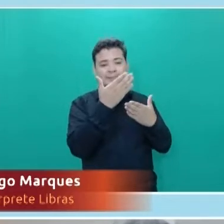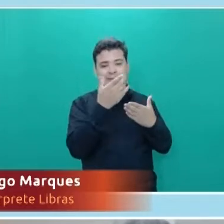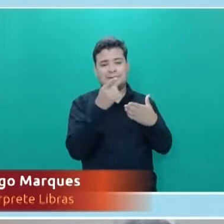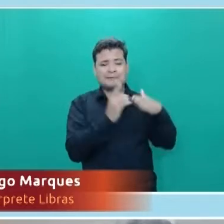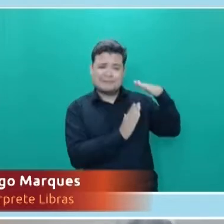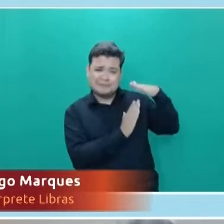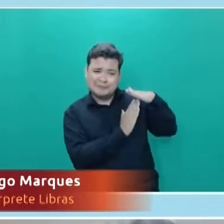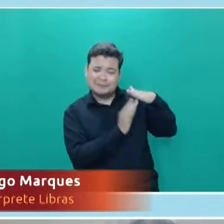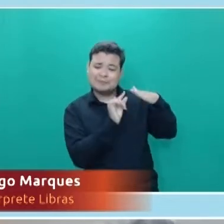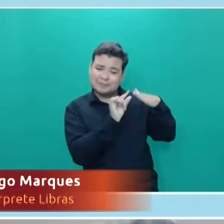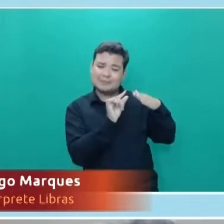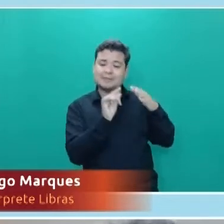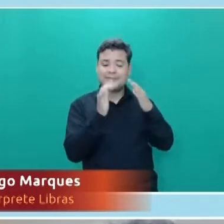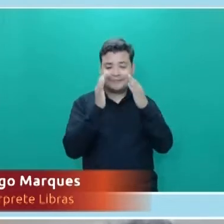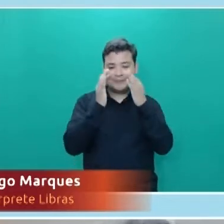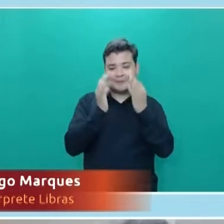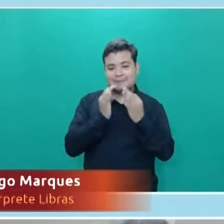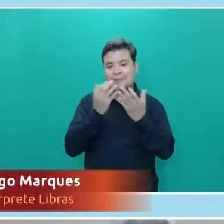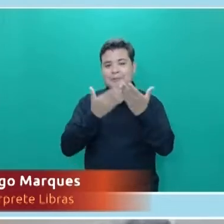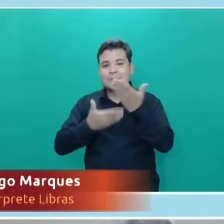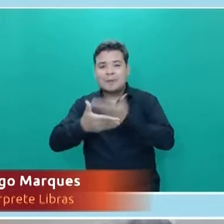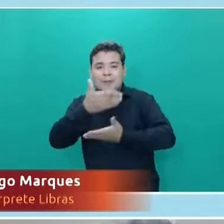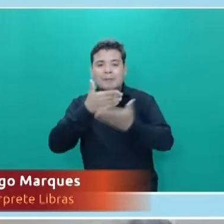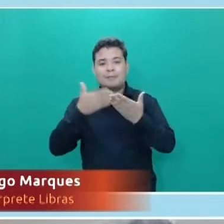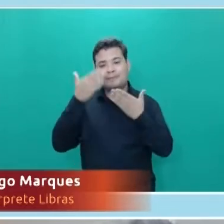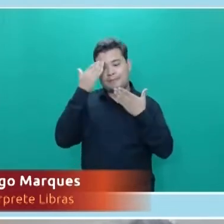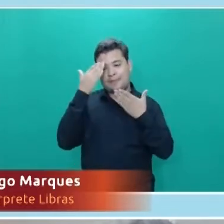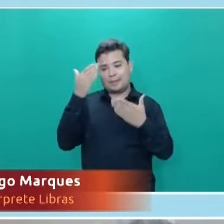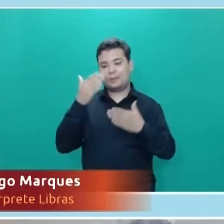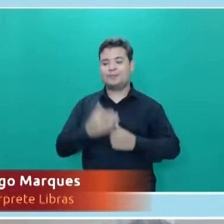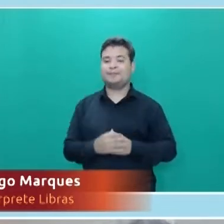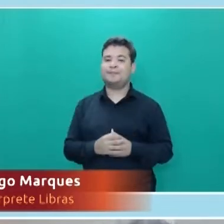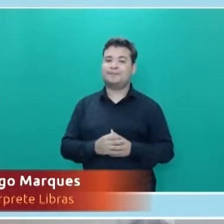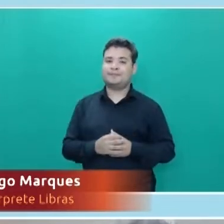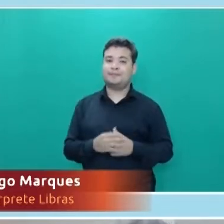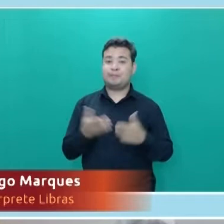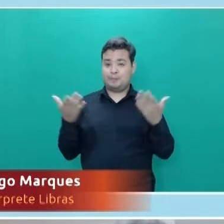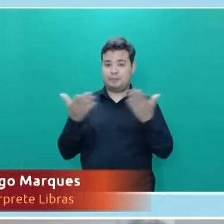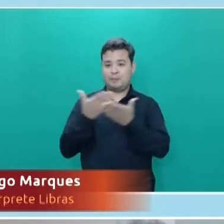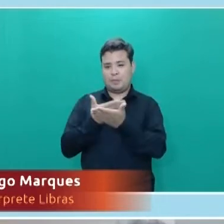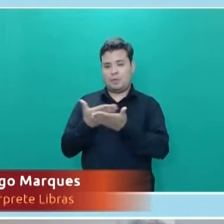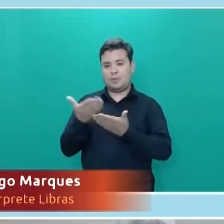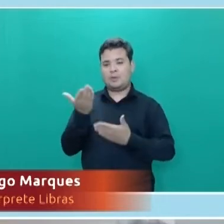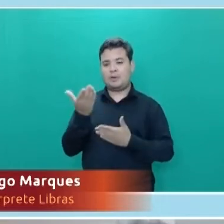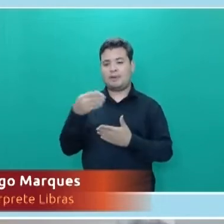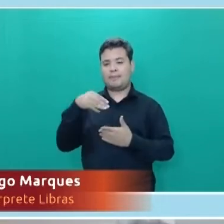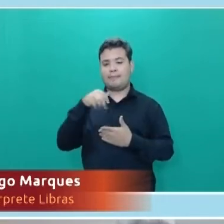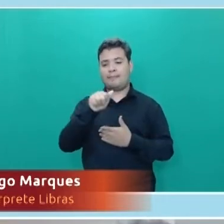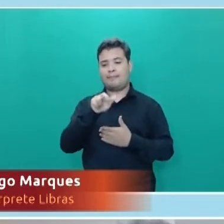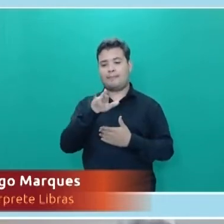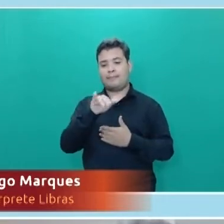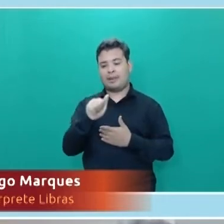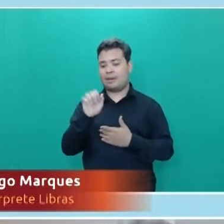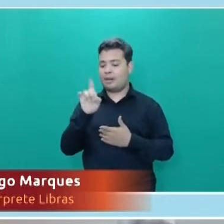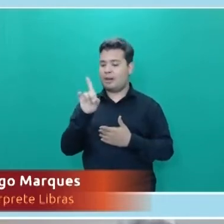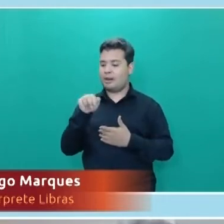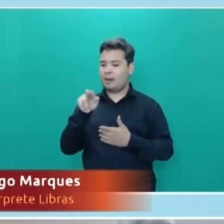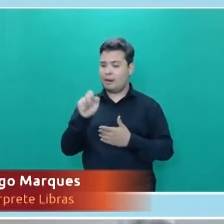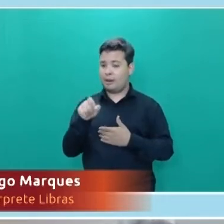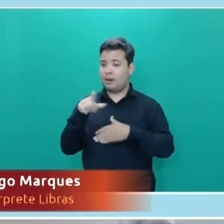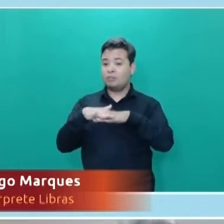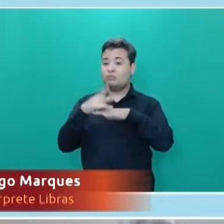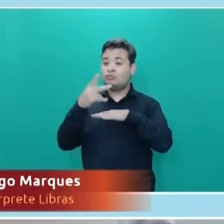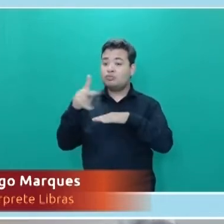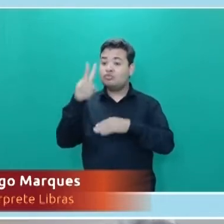o atendimento para conversar com a gente. Vou começar com a Maria Edna, pedindo para você contar para a gente um pouco da sua história,